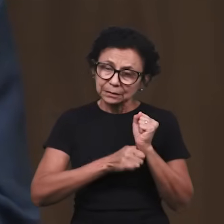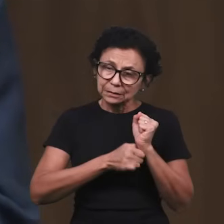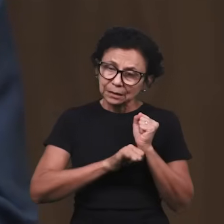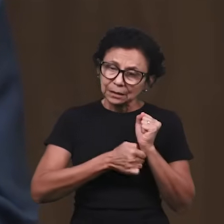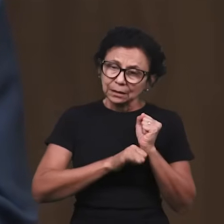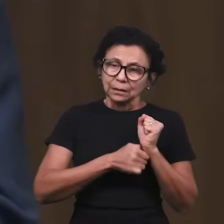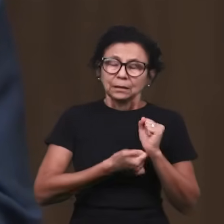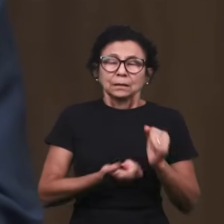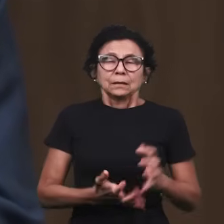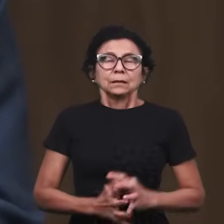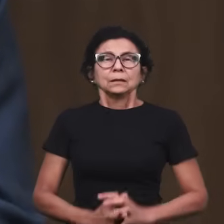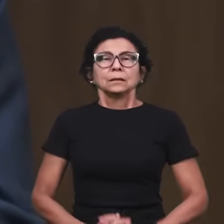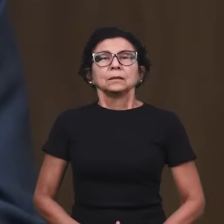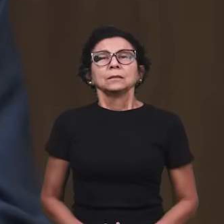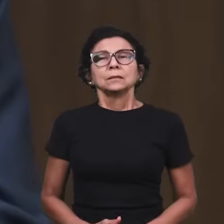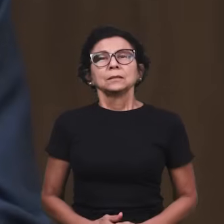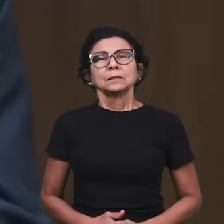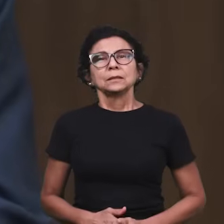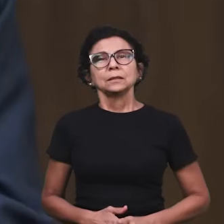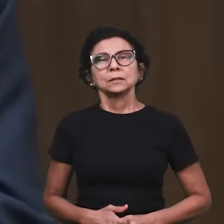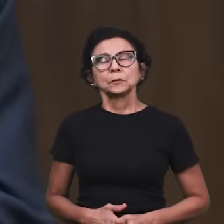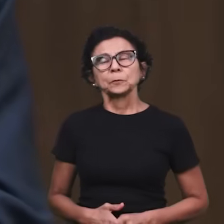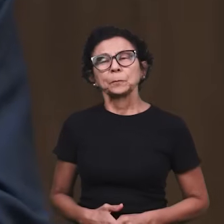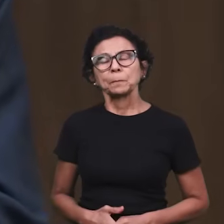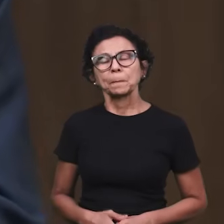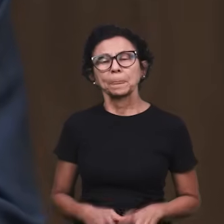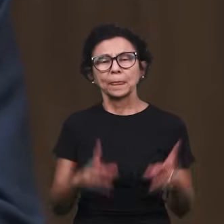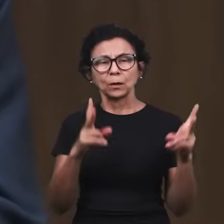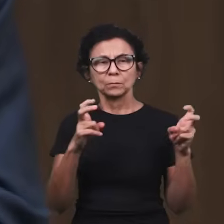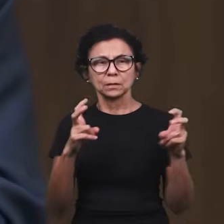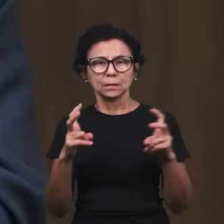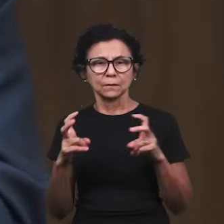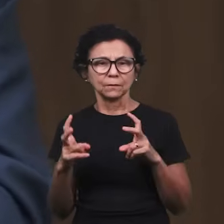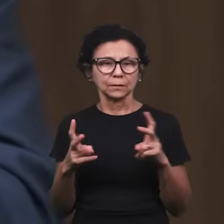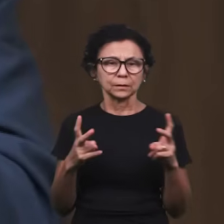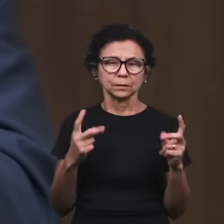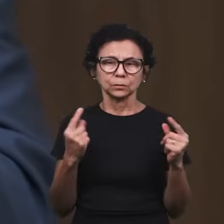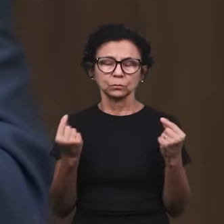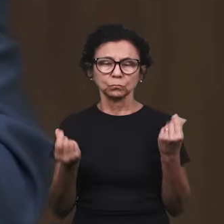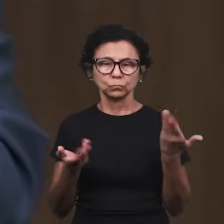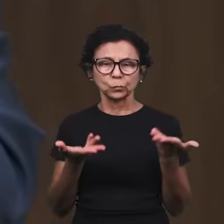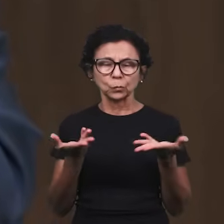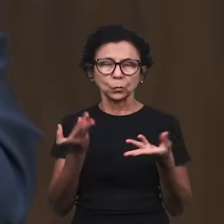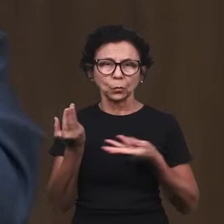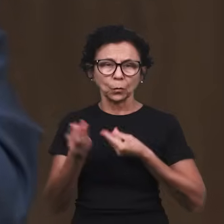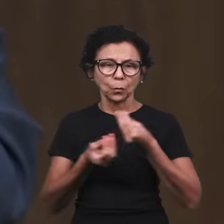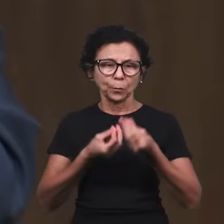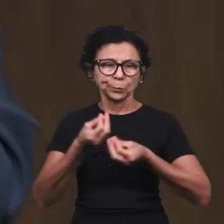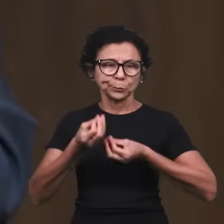mistério. O casamento tem mistério. E quando você vai aprendendo isso, você vai descobrir,